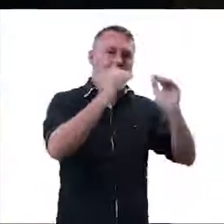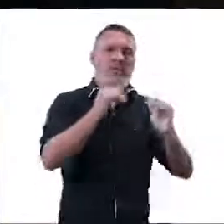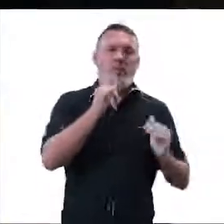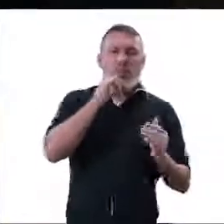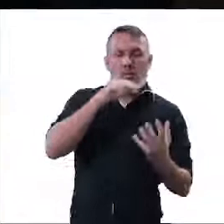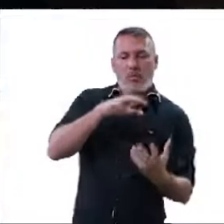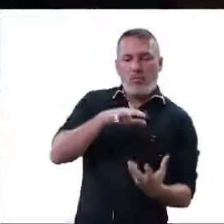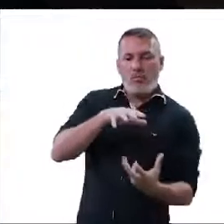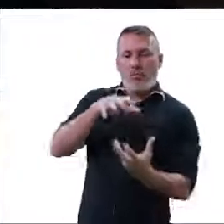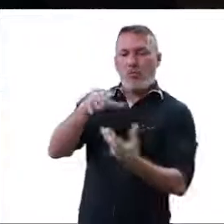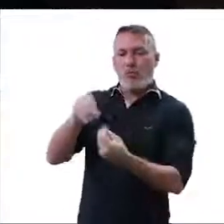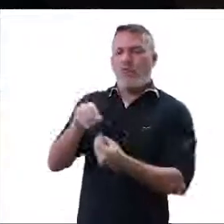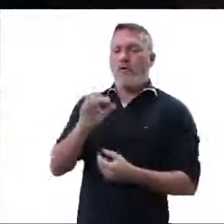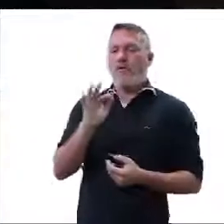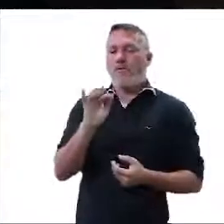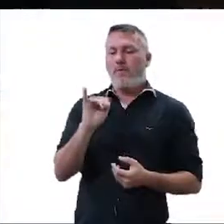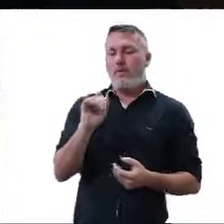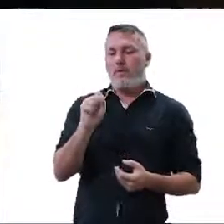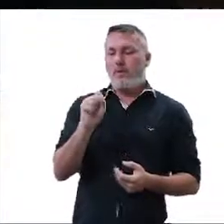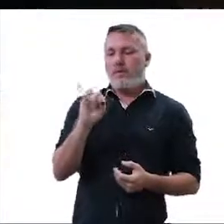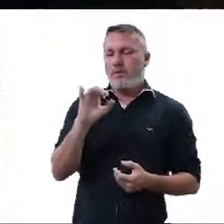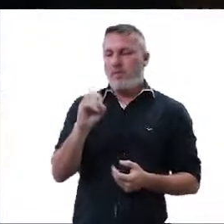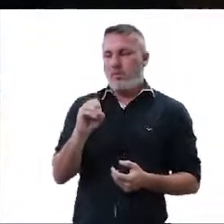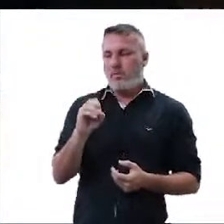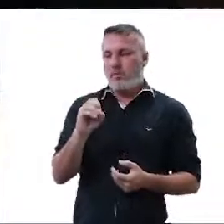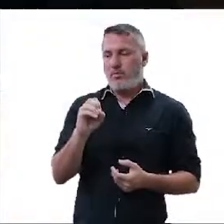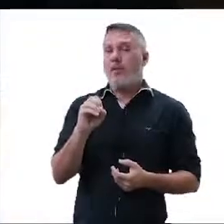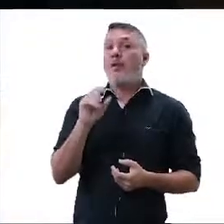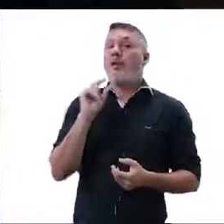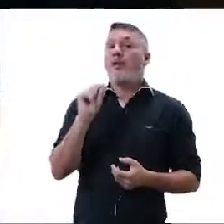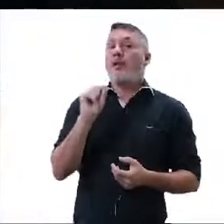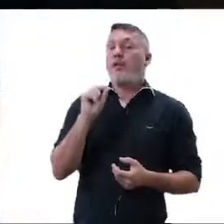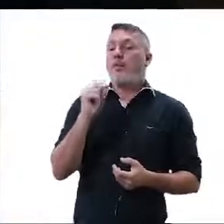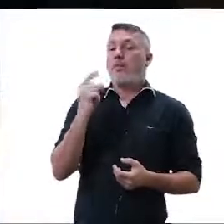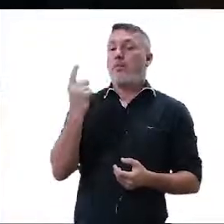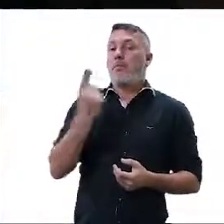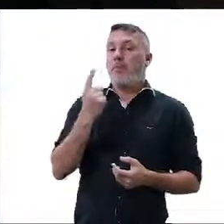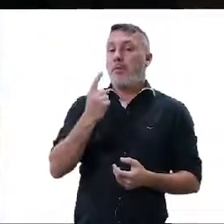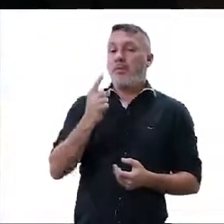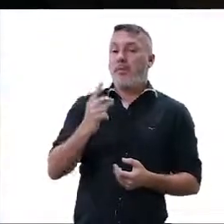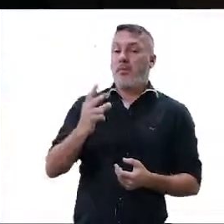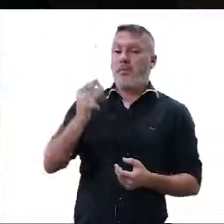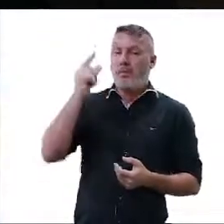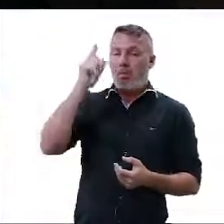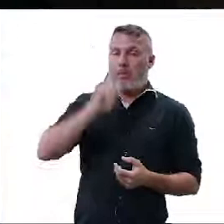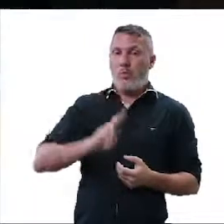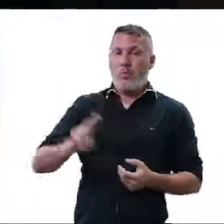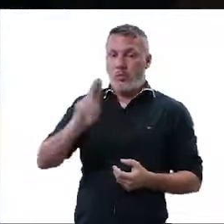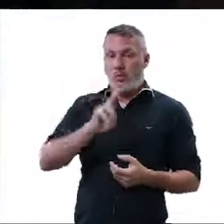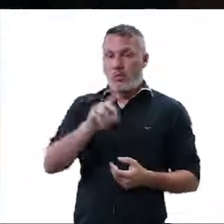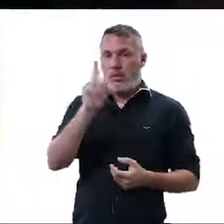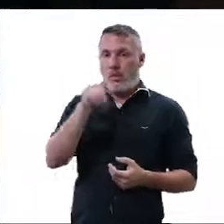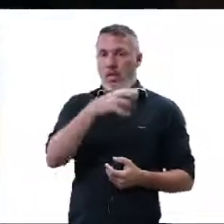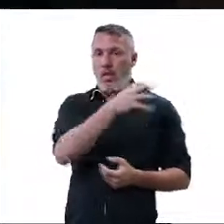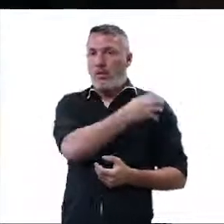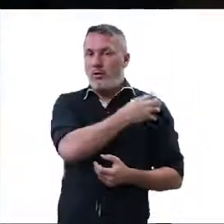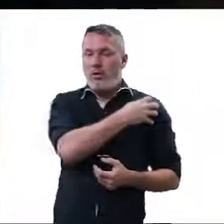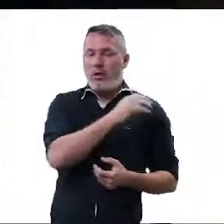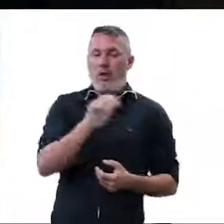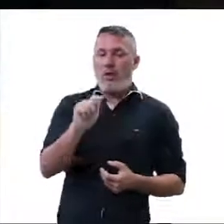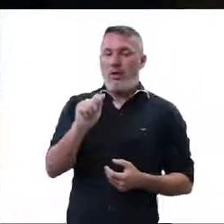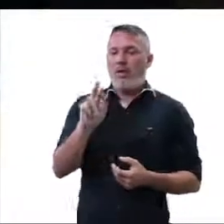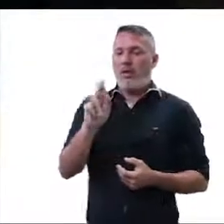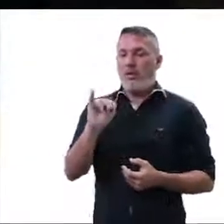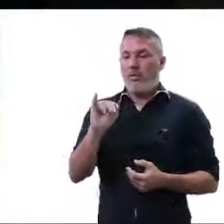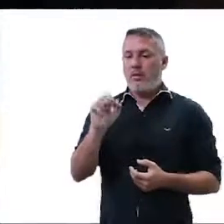físico, né? O primeiro a cunhar esse termo foi o Aristóteles, né, o filósofo grego, e